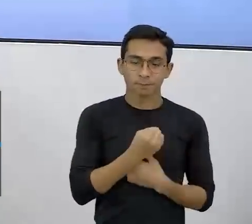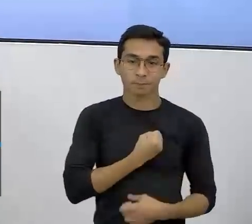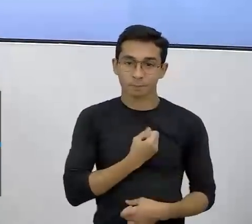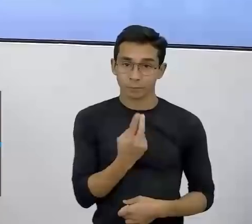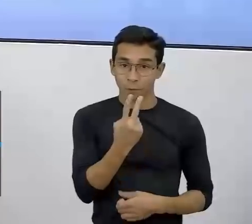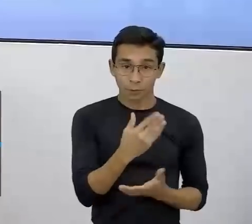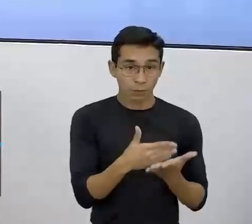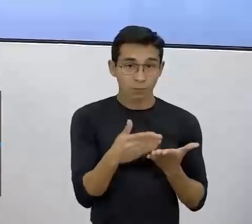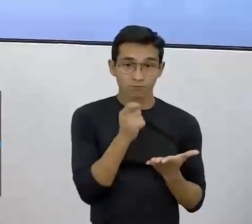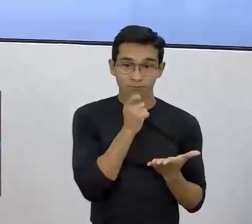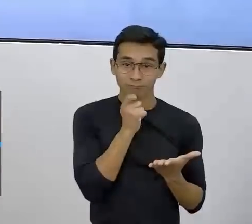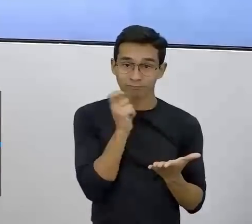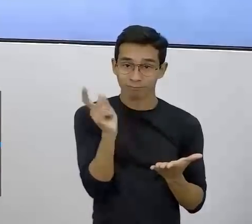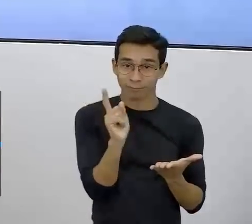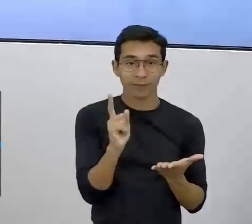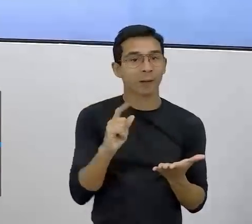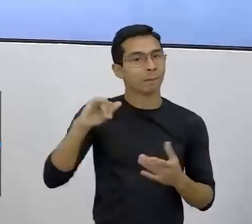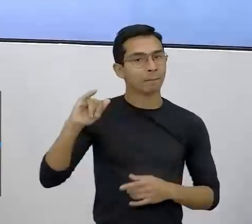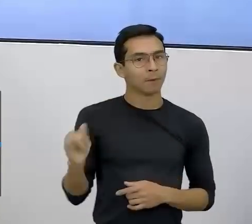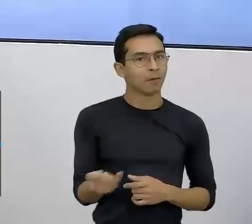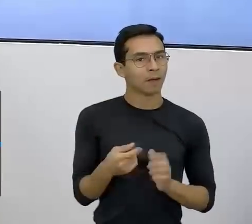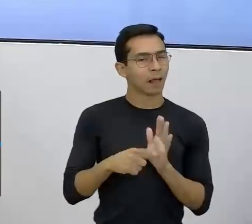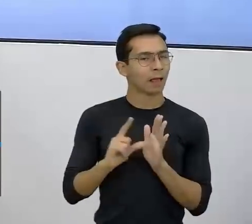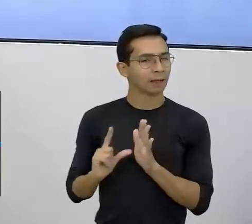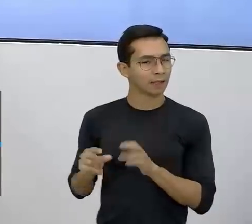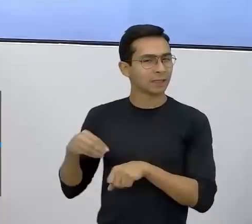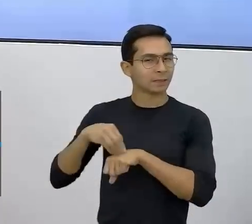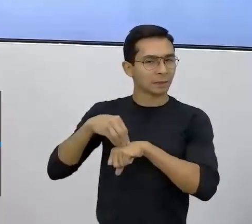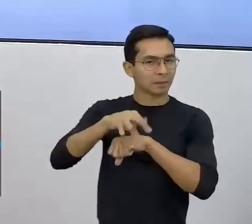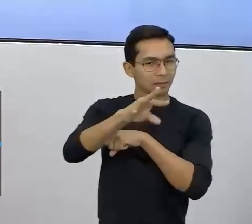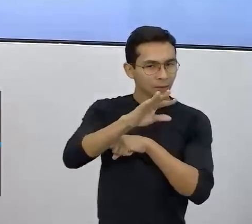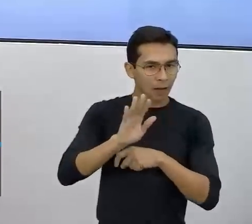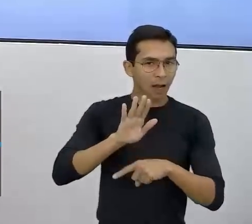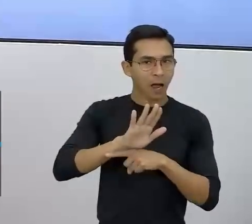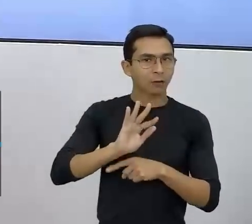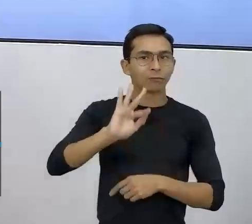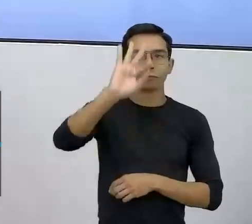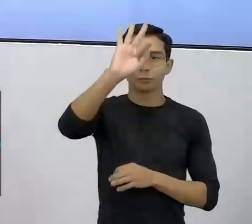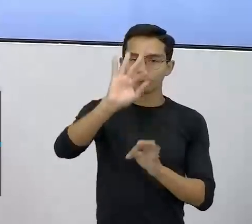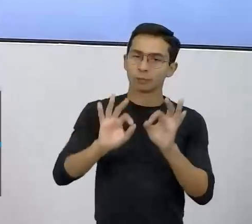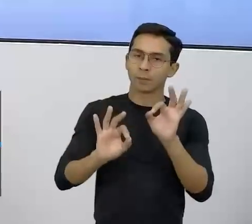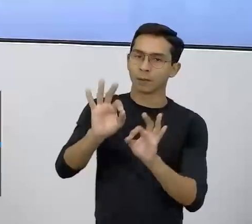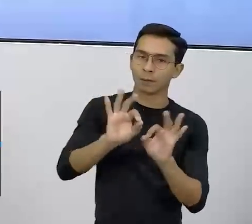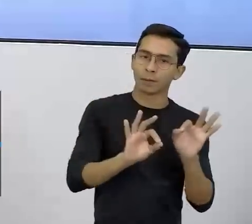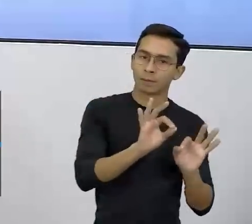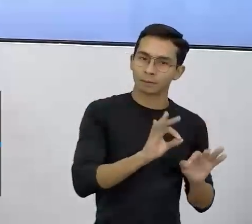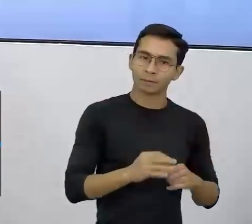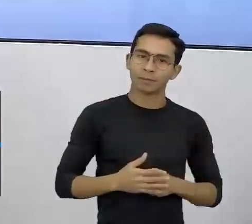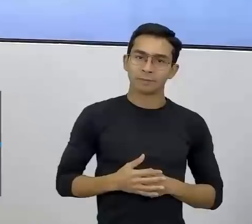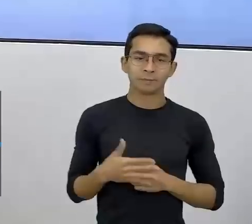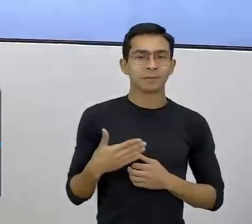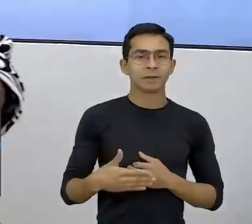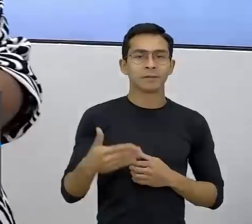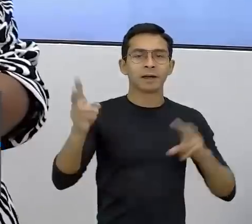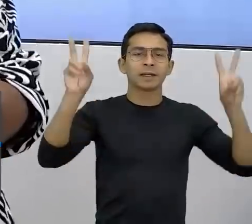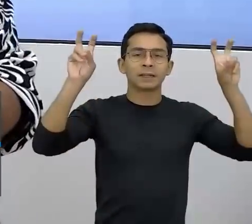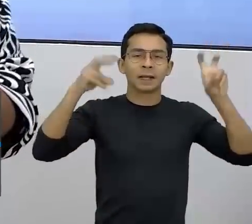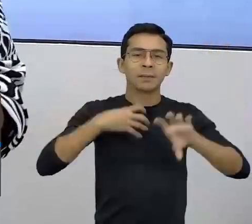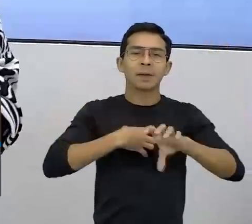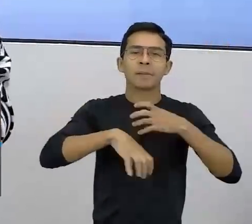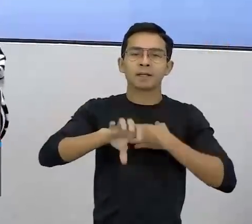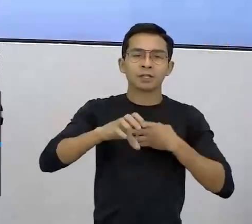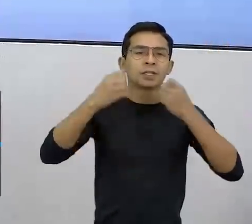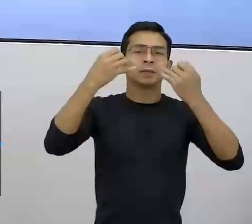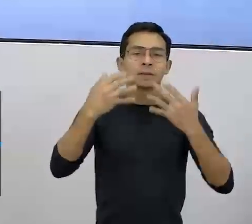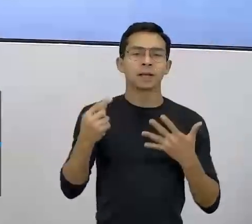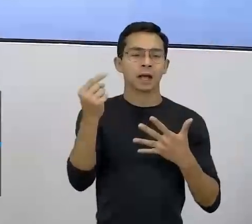aqui antecipando o estudo para que você realize seu planejamento futuro, né? Então, o que será que a gente vai falar sobre empatia hoje? Olha